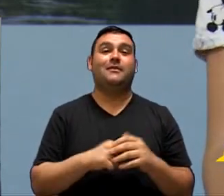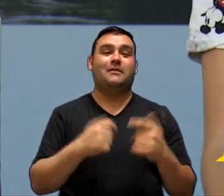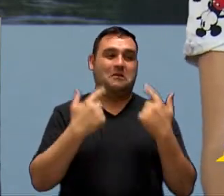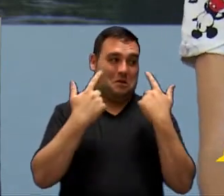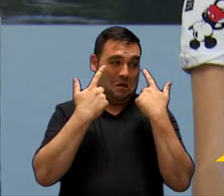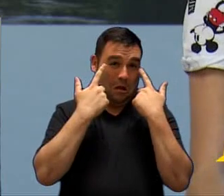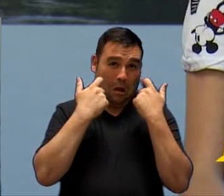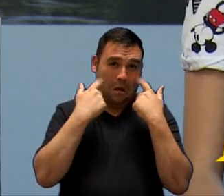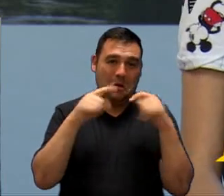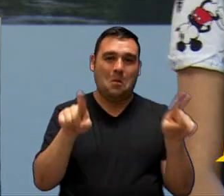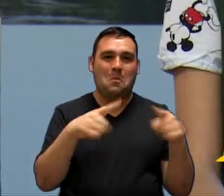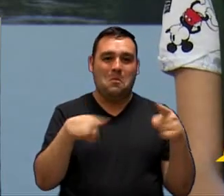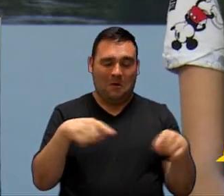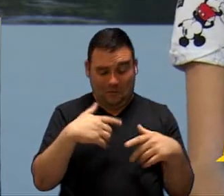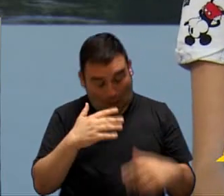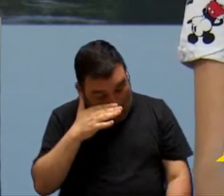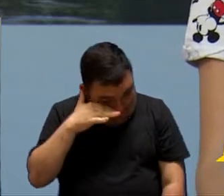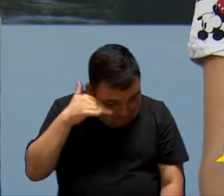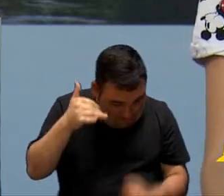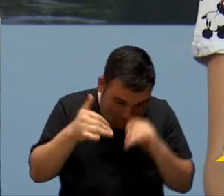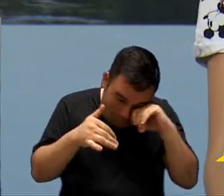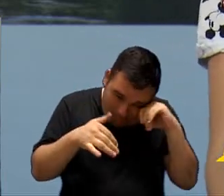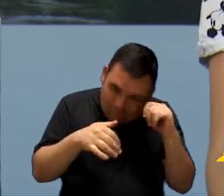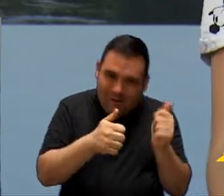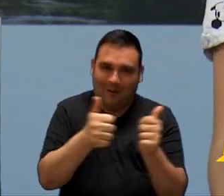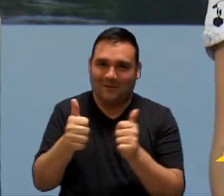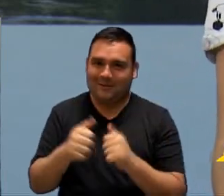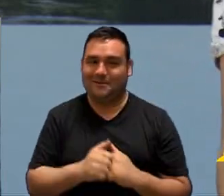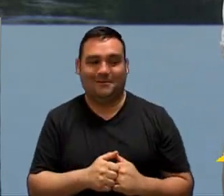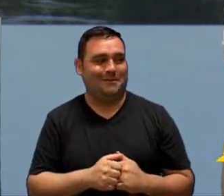Chorando aqui com a música, baixando a cabeça, mas tudo bem.